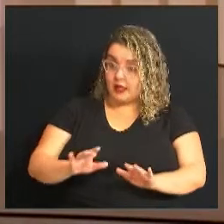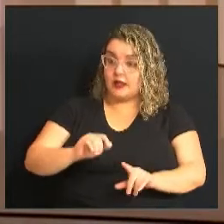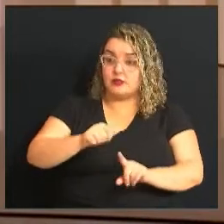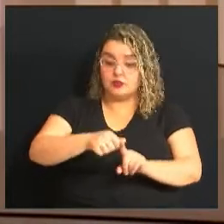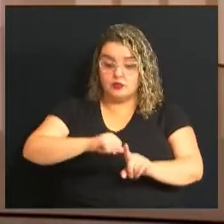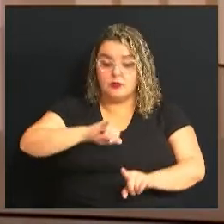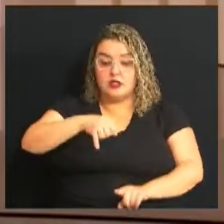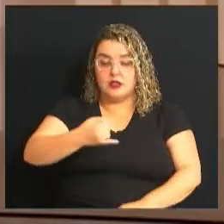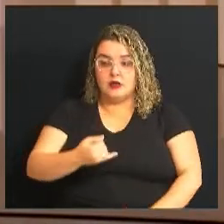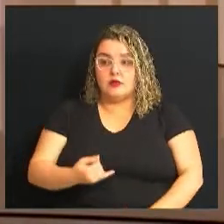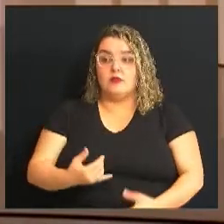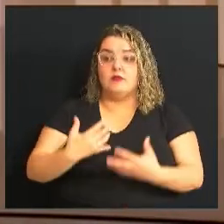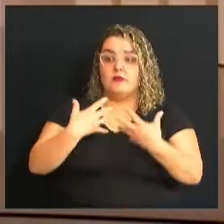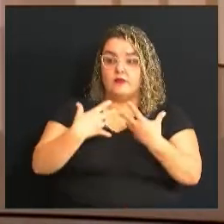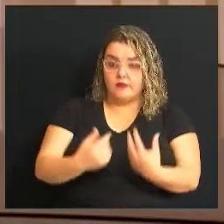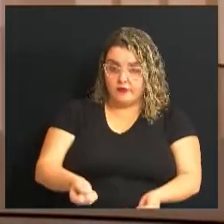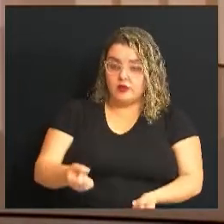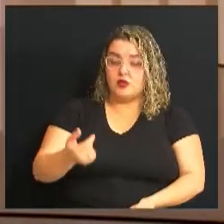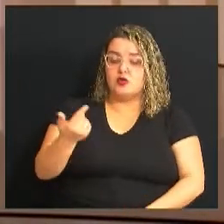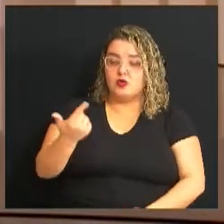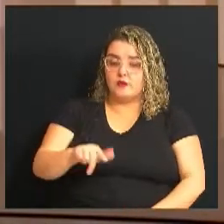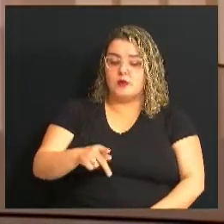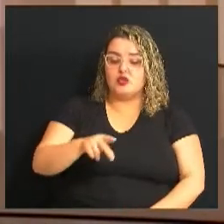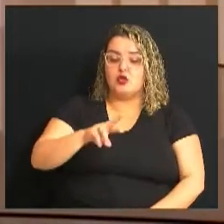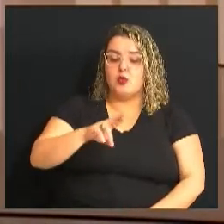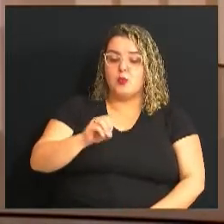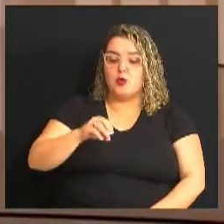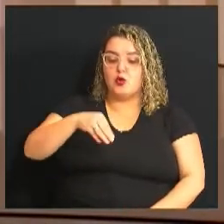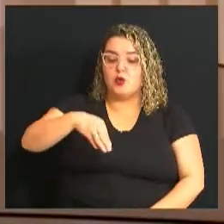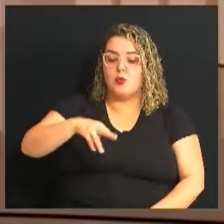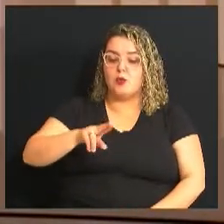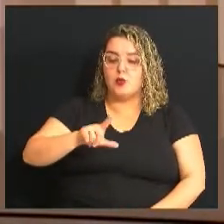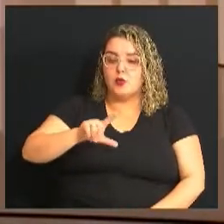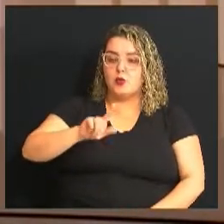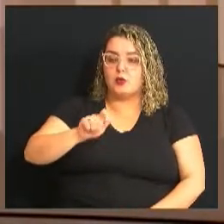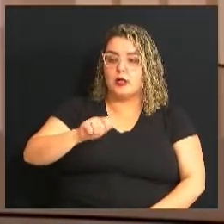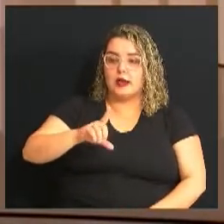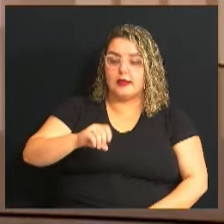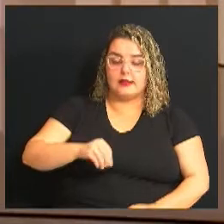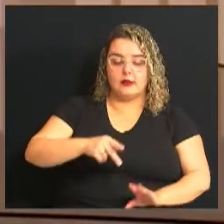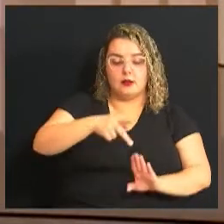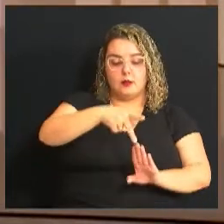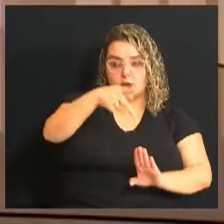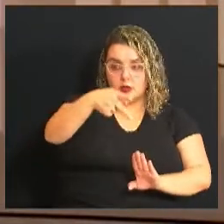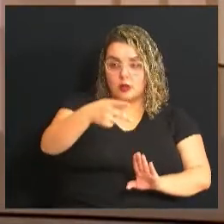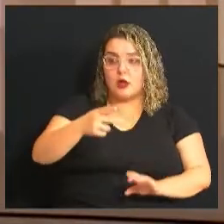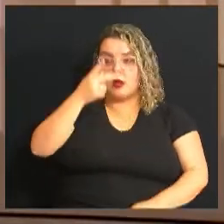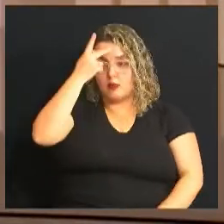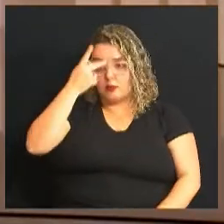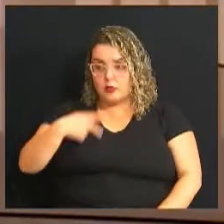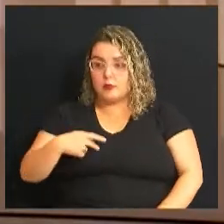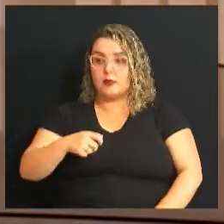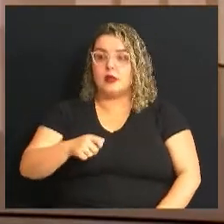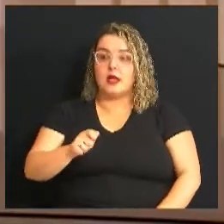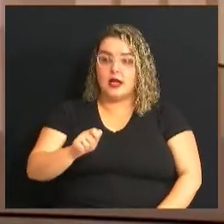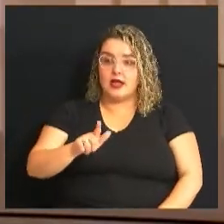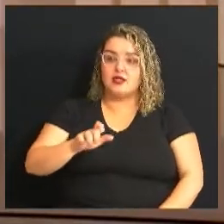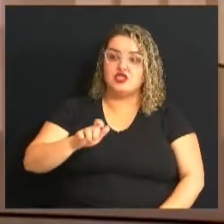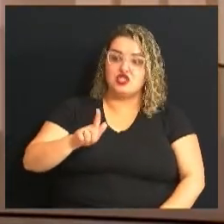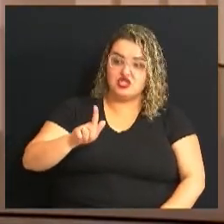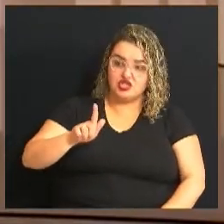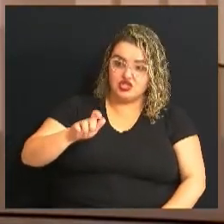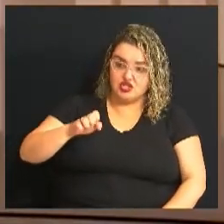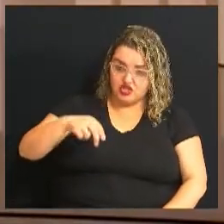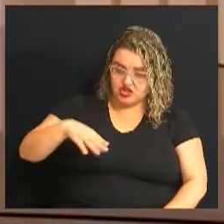foi promulgada a portaria da própria ANPD, que é a agência regulatória, que diz que os condomínios também têm que se